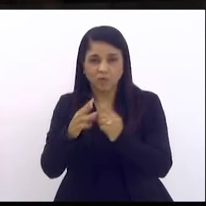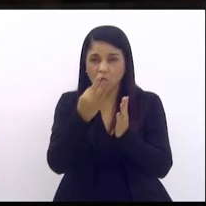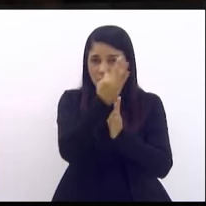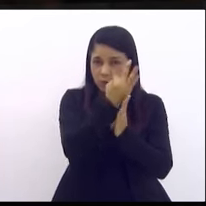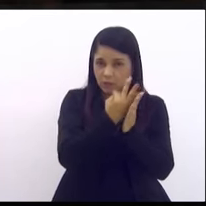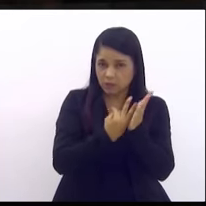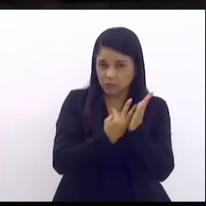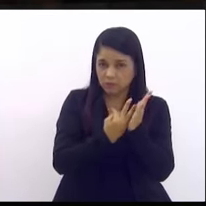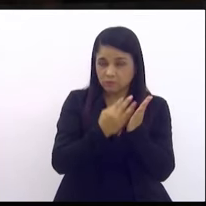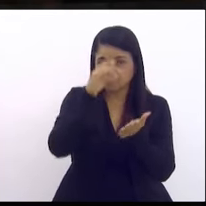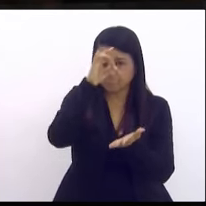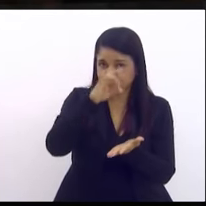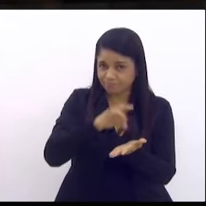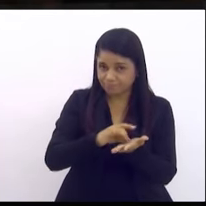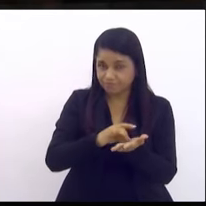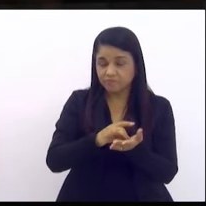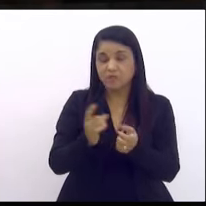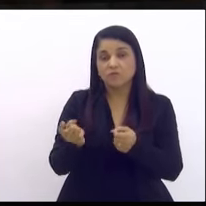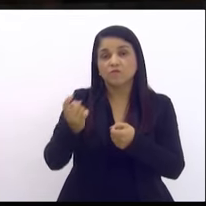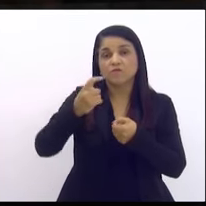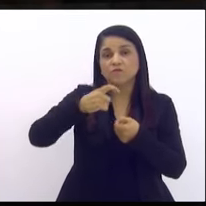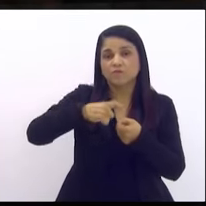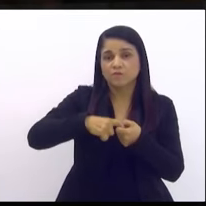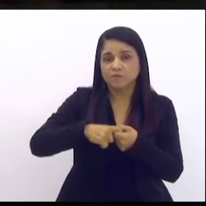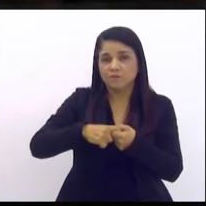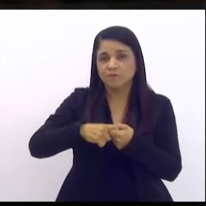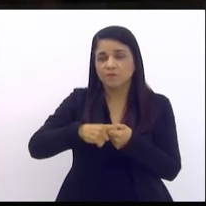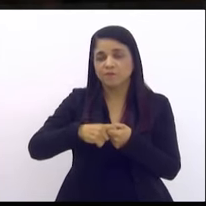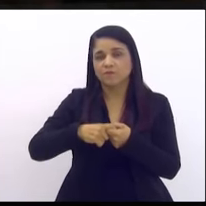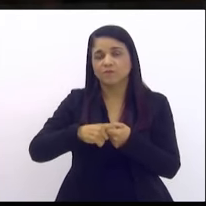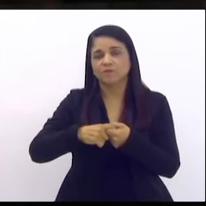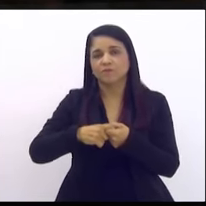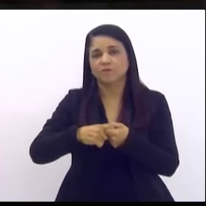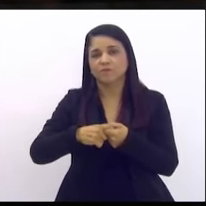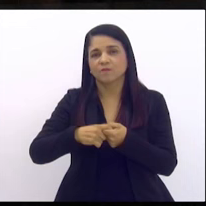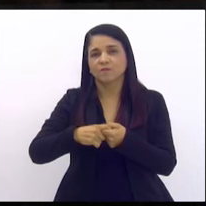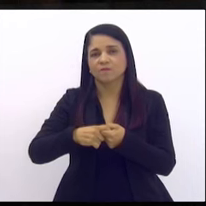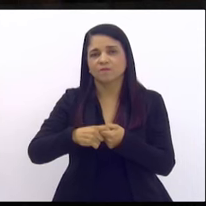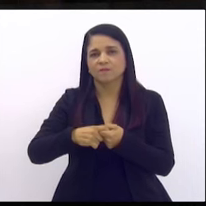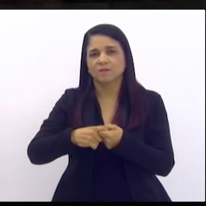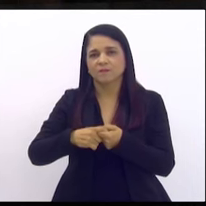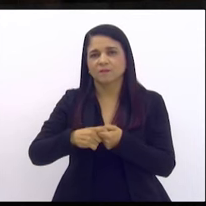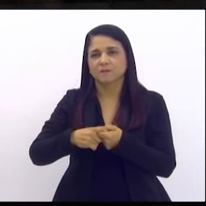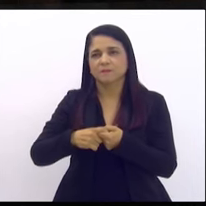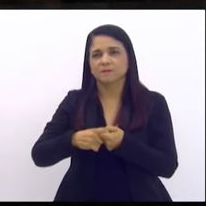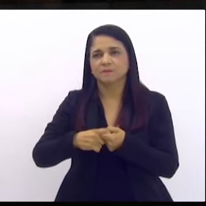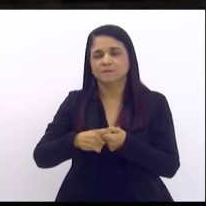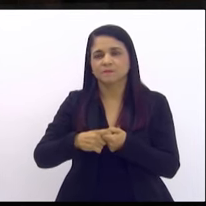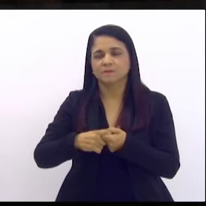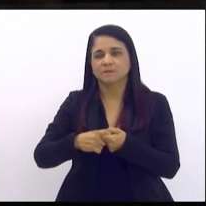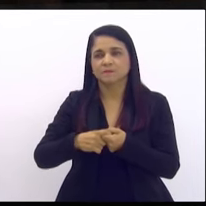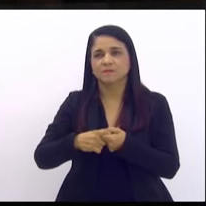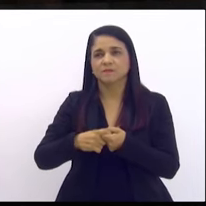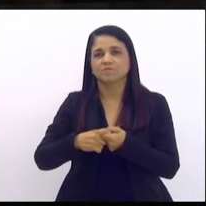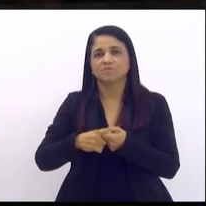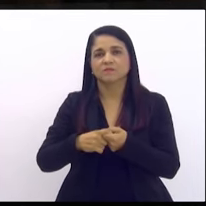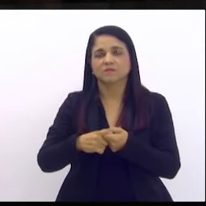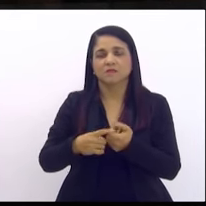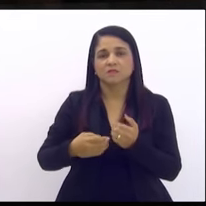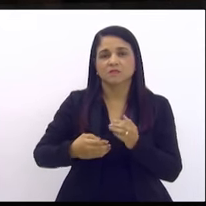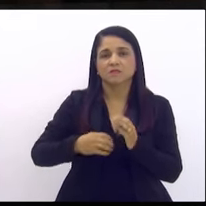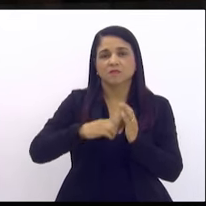e retornado e retornado pra Câmara de